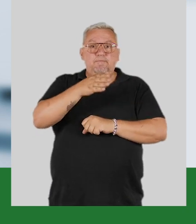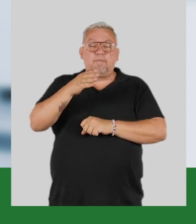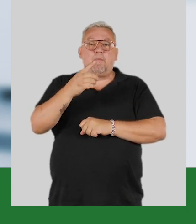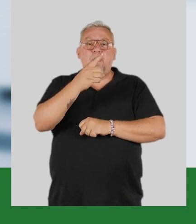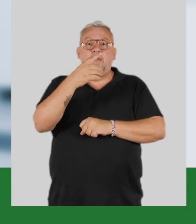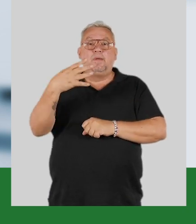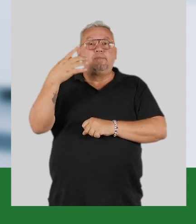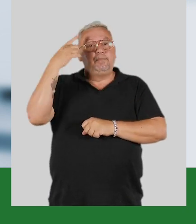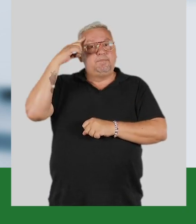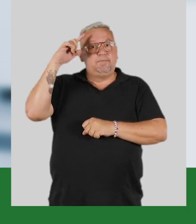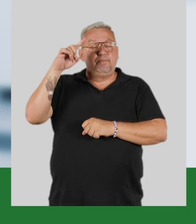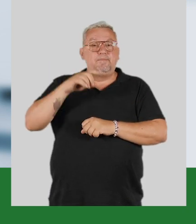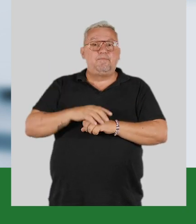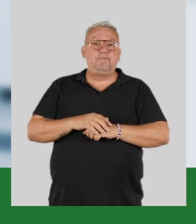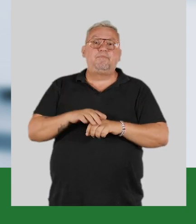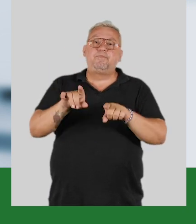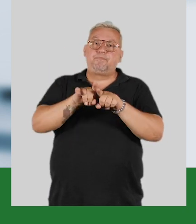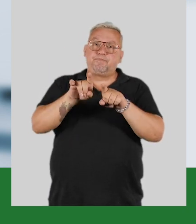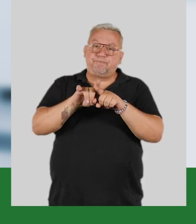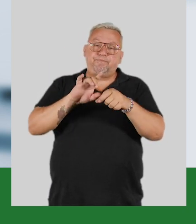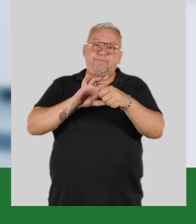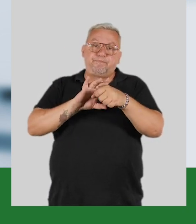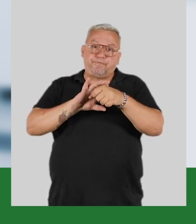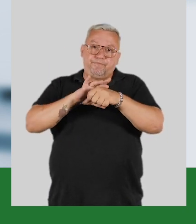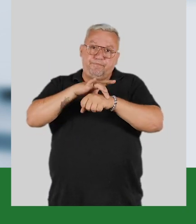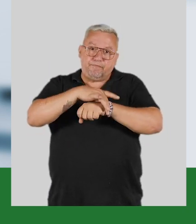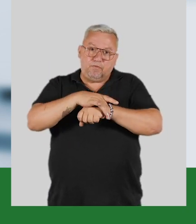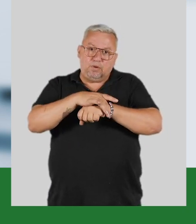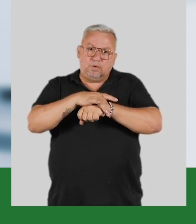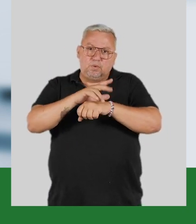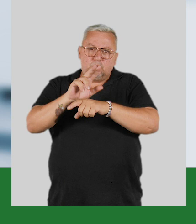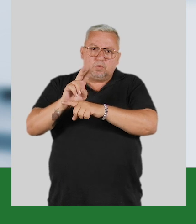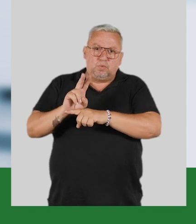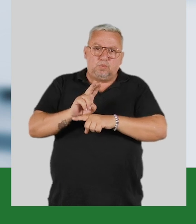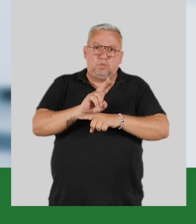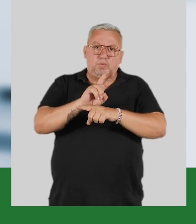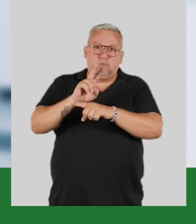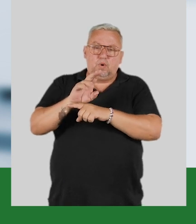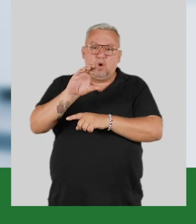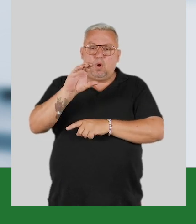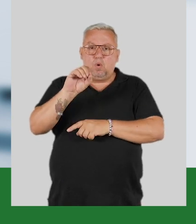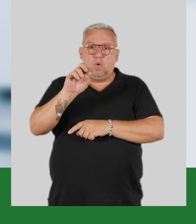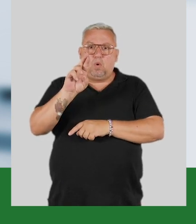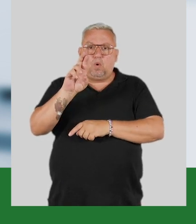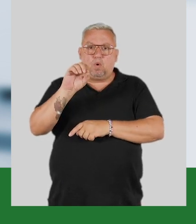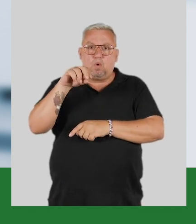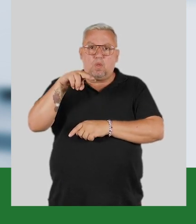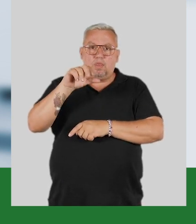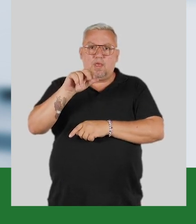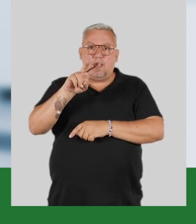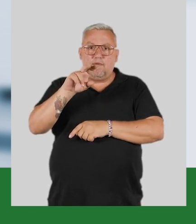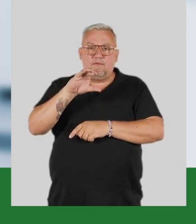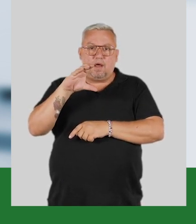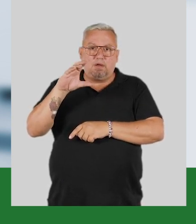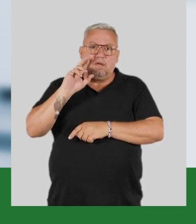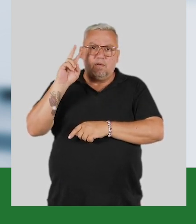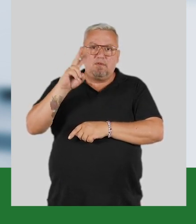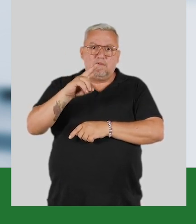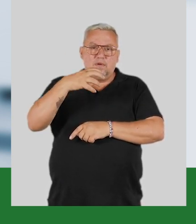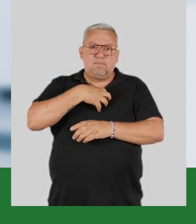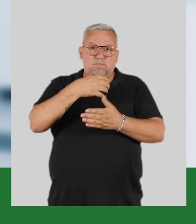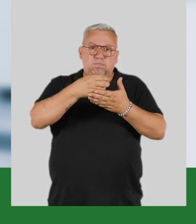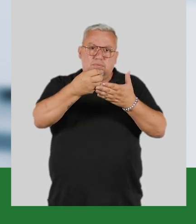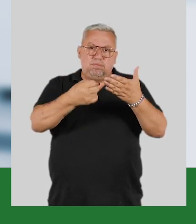de 14 dias. Sobre a segurança e a farmacovigilância da Coronavac, é importante a gente lembrar algumas características dessa